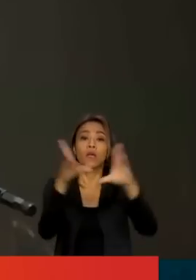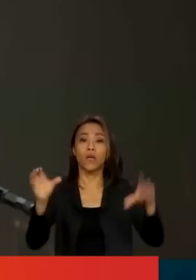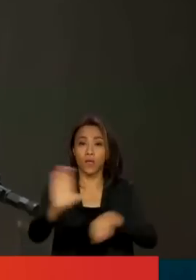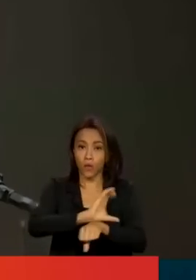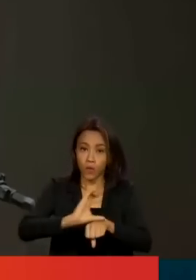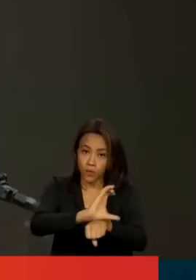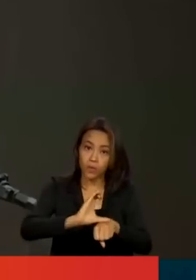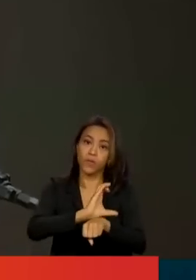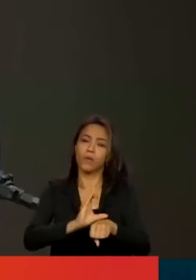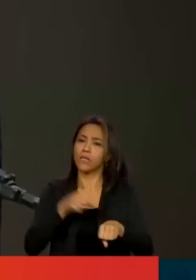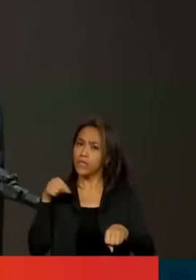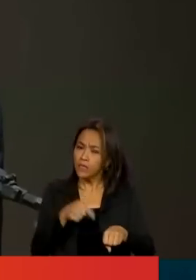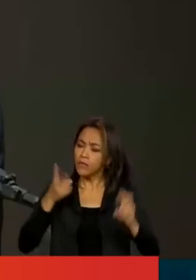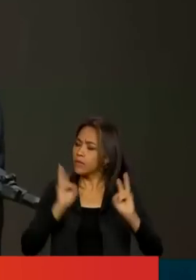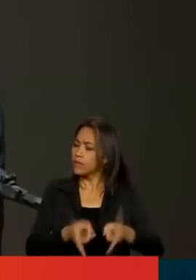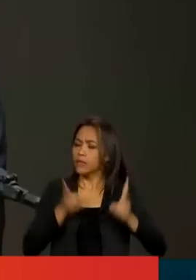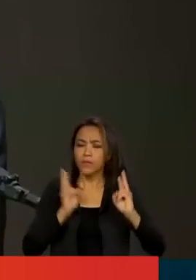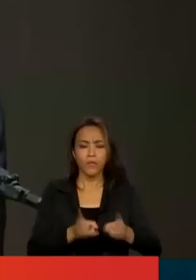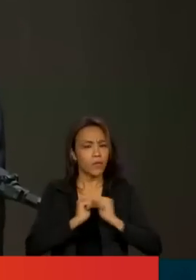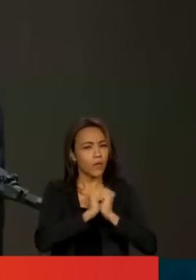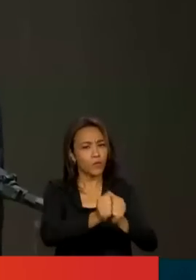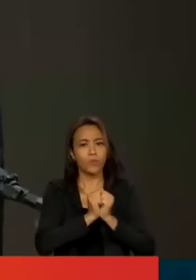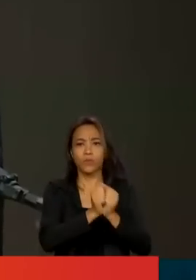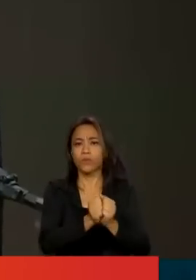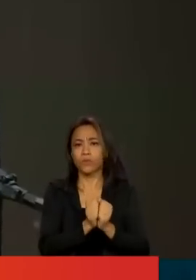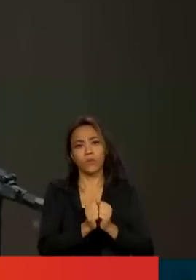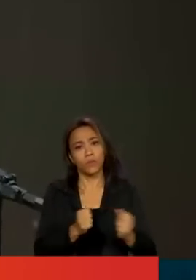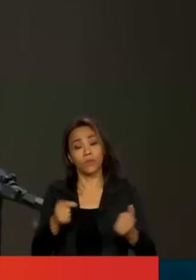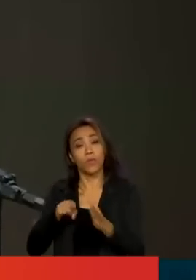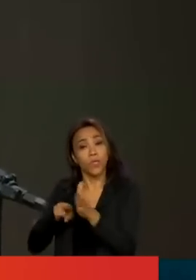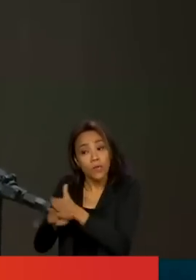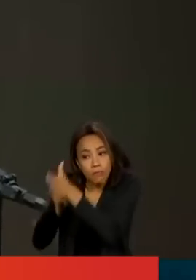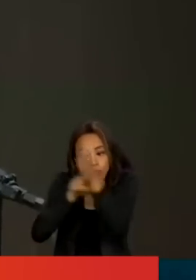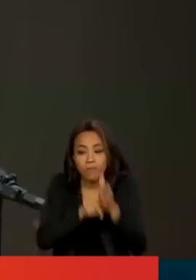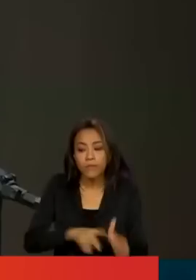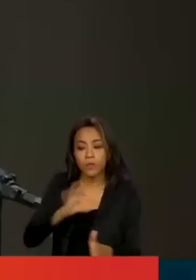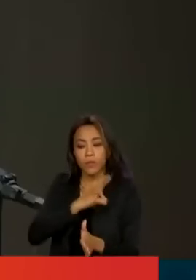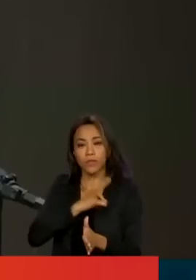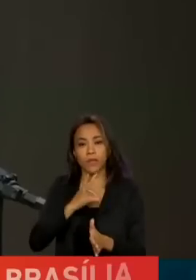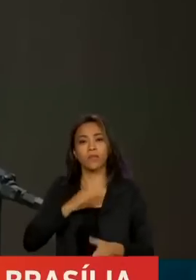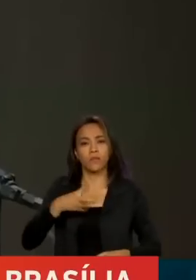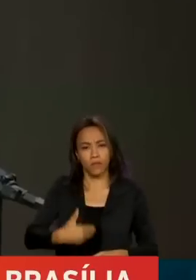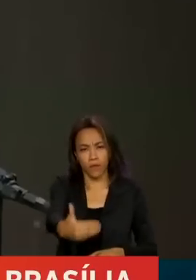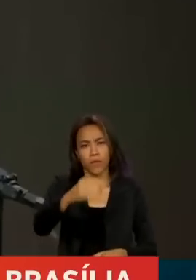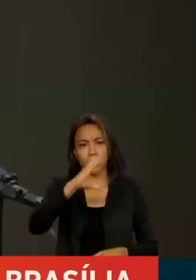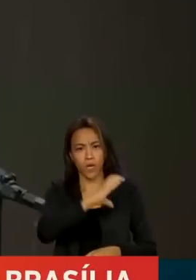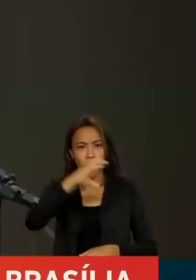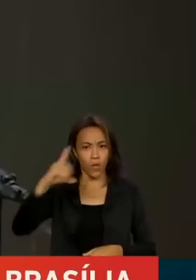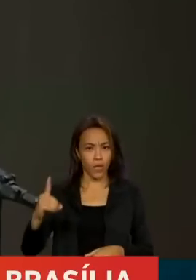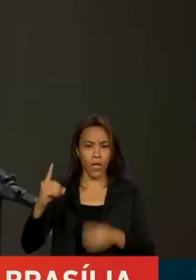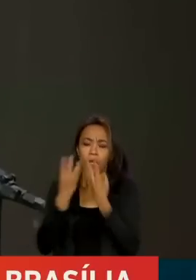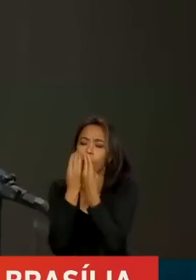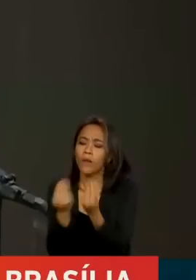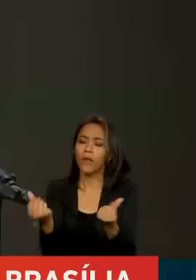o norte inaftável na gestão das investigações policiais que serão coordenadas Com base no trinômio da